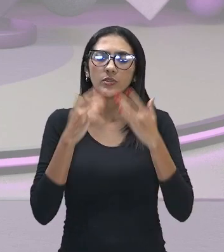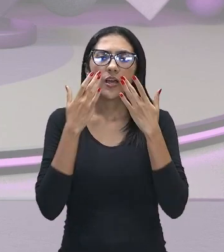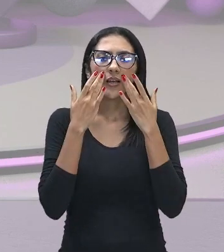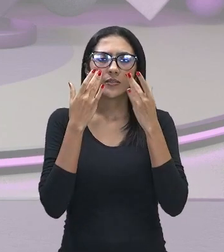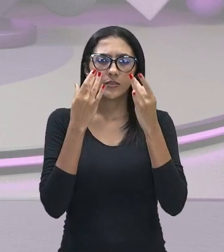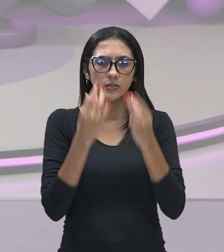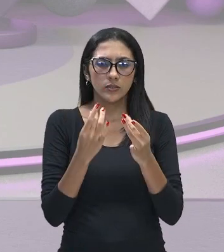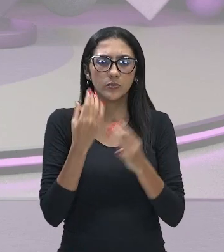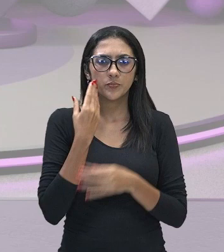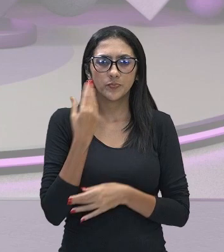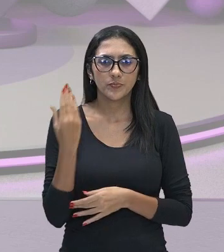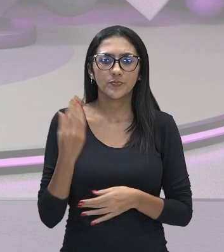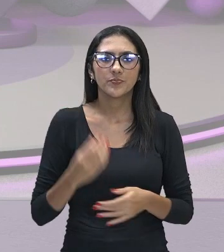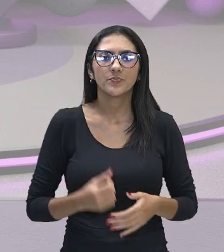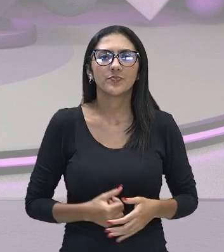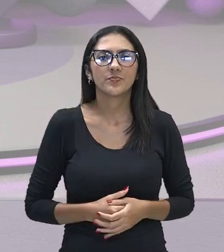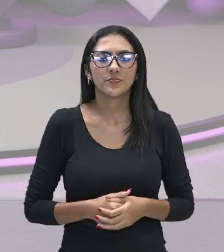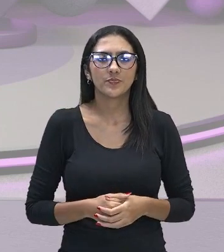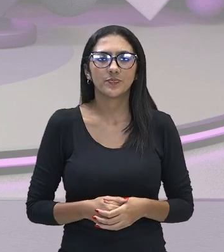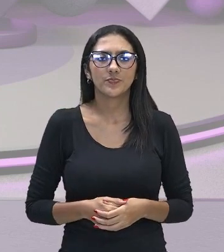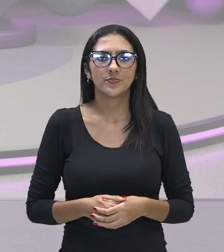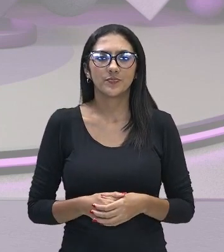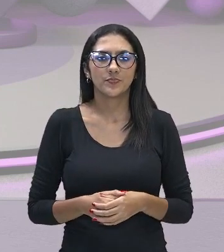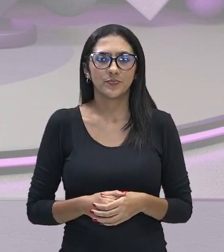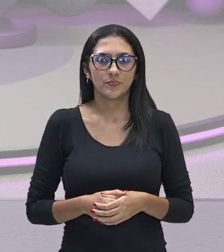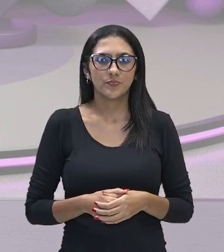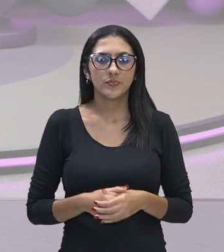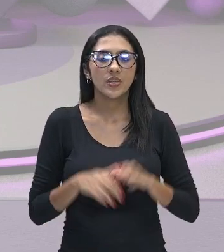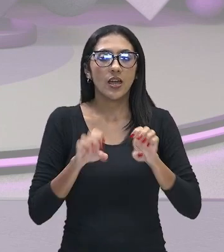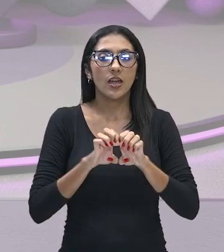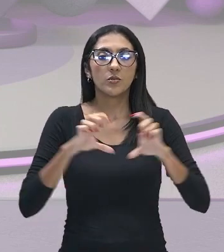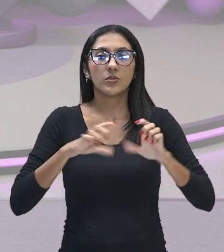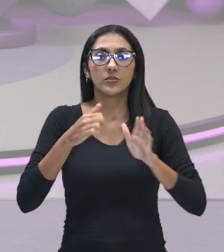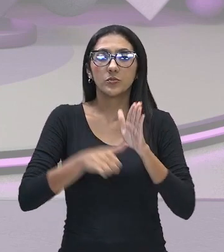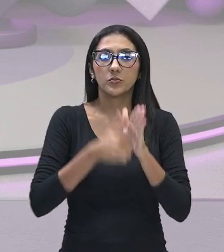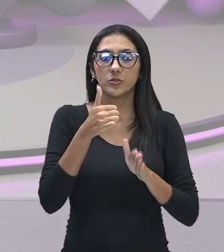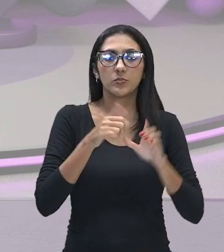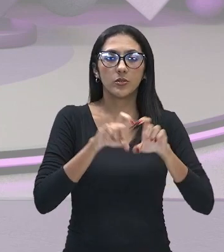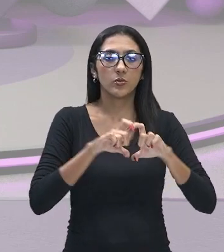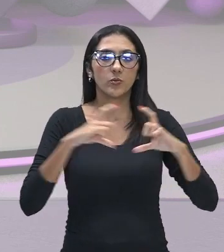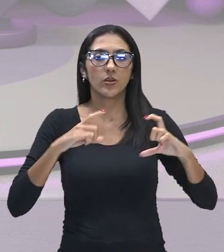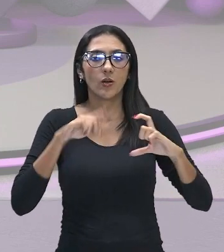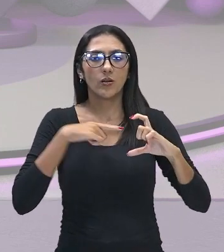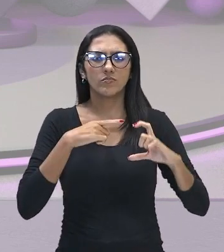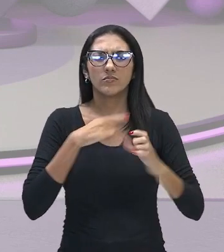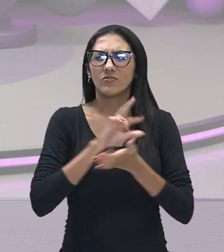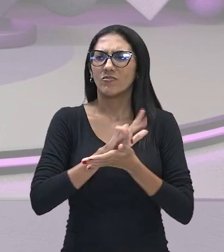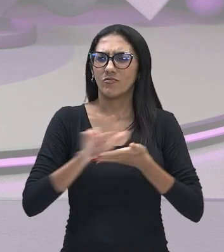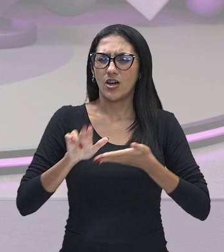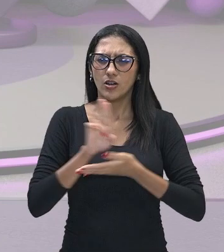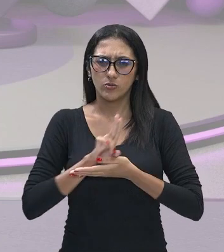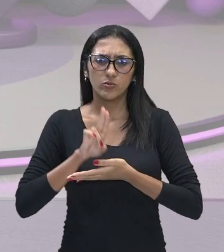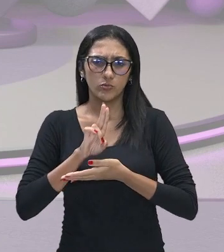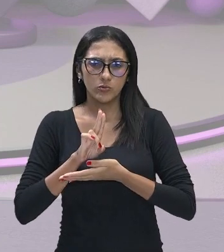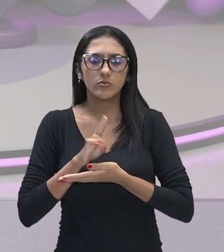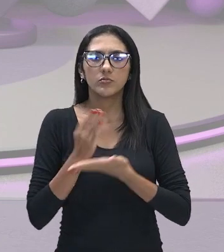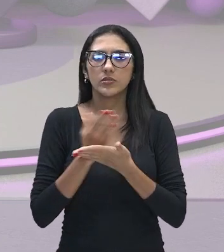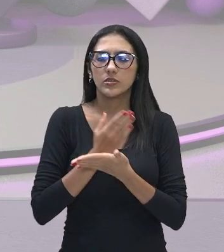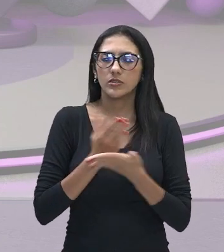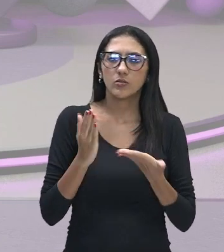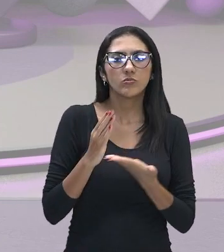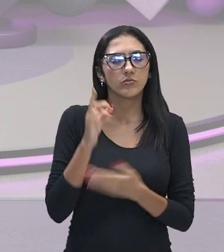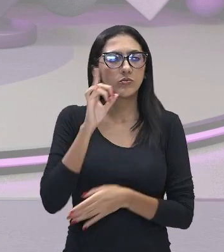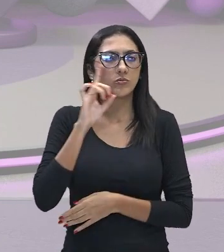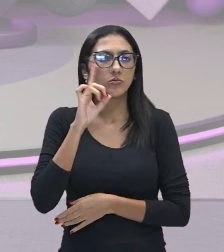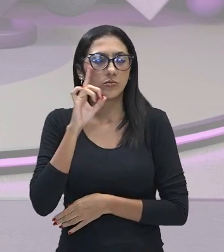tela. Vamos lá, então, iniciar a nossa aula. As equações do primeiro grau possuem muitas aplicações em situações do mundo